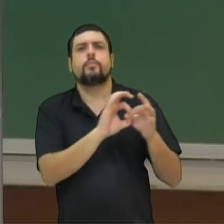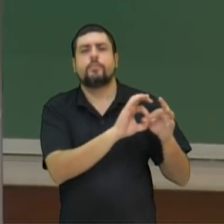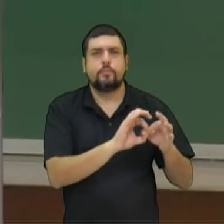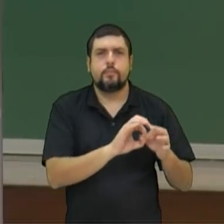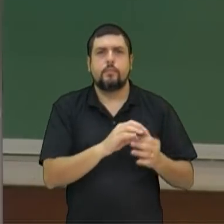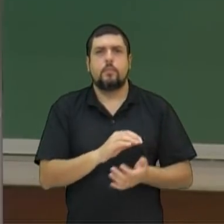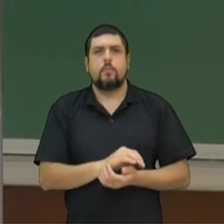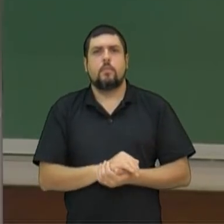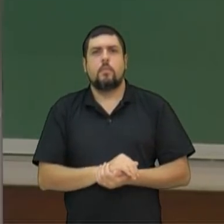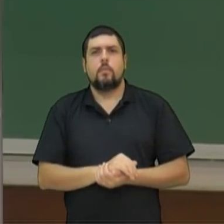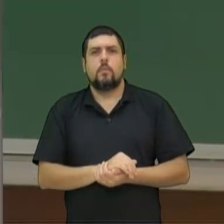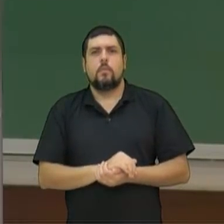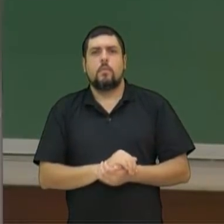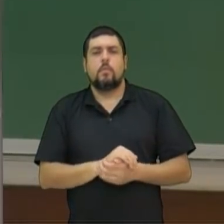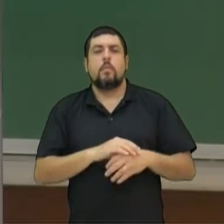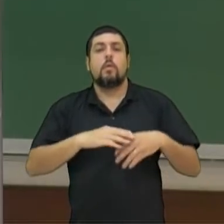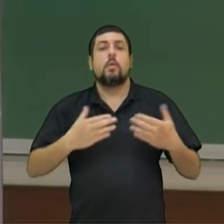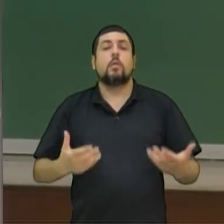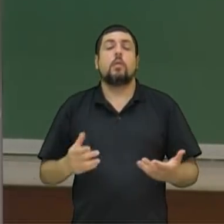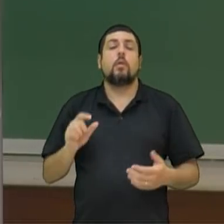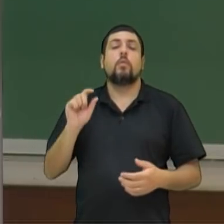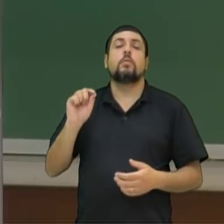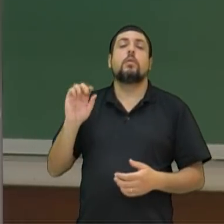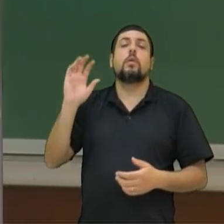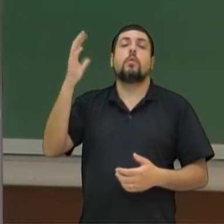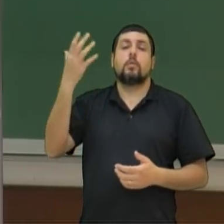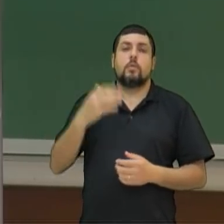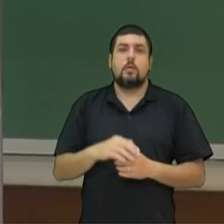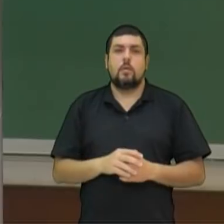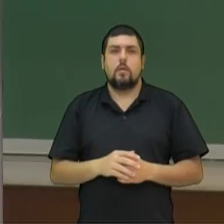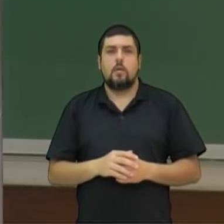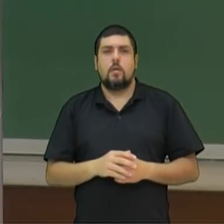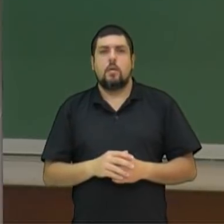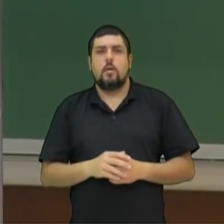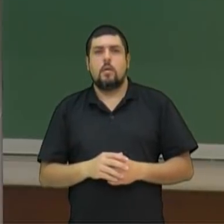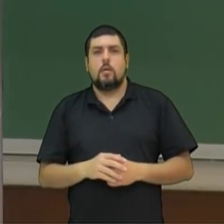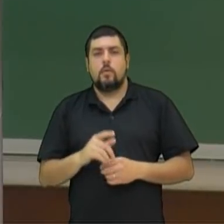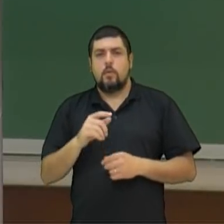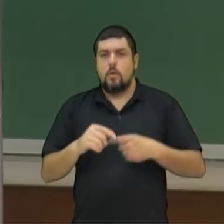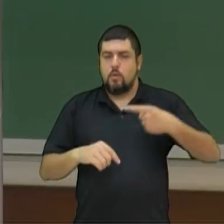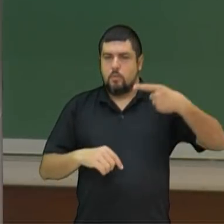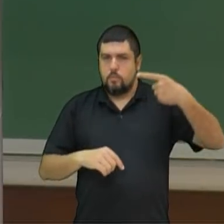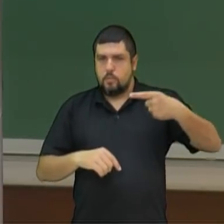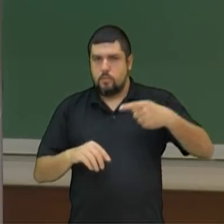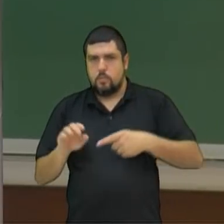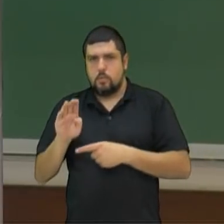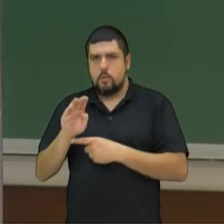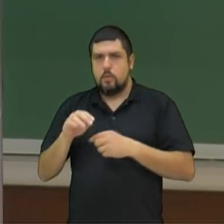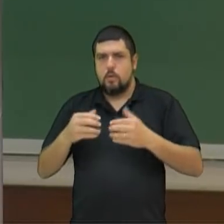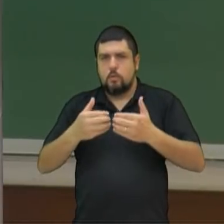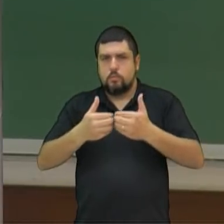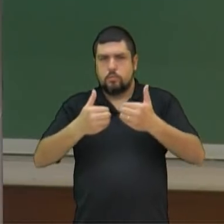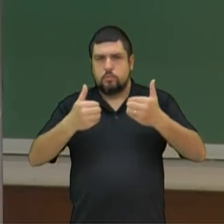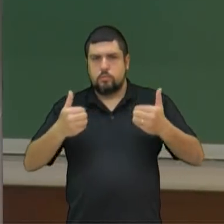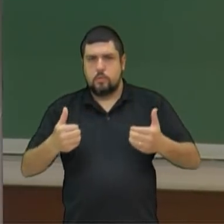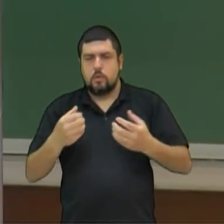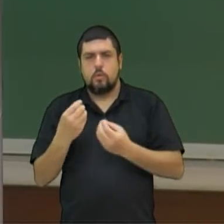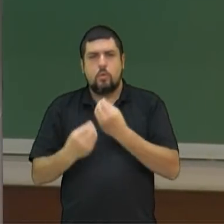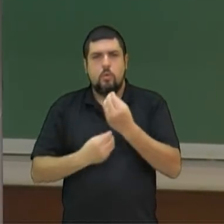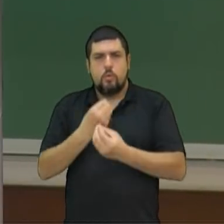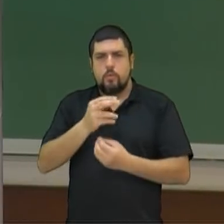ideia? O que acontece então? Então, dissociou isso aqui em água. Forma Al3+,